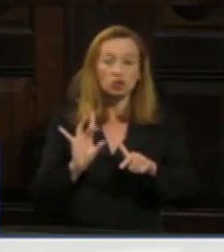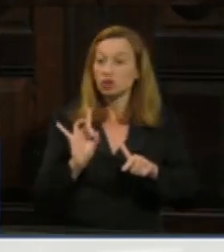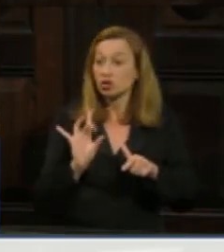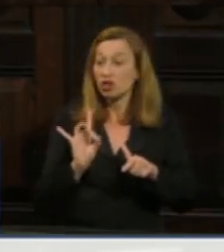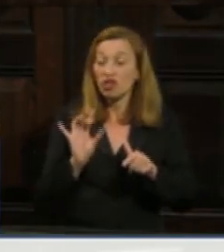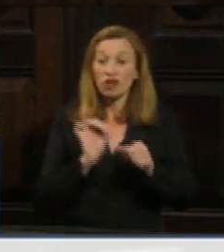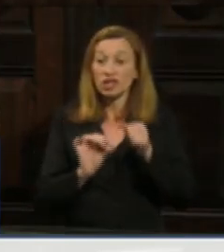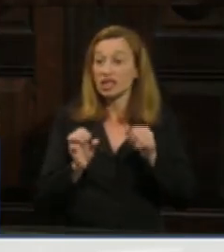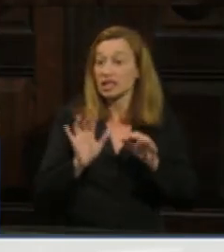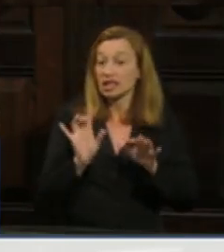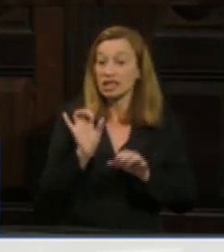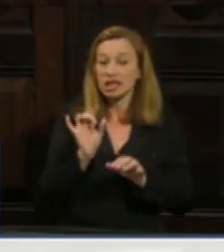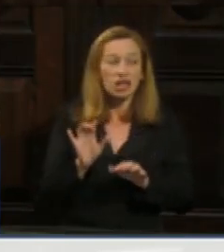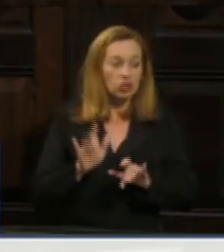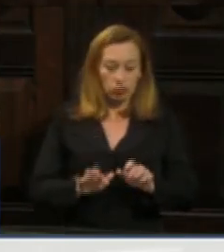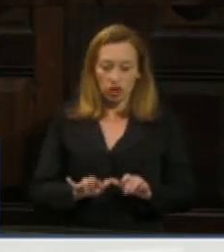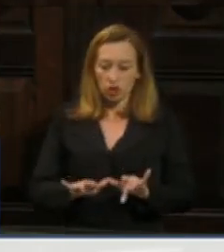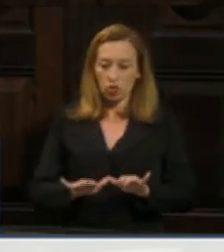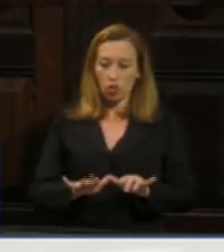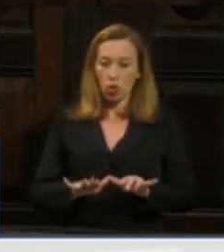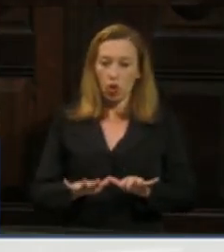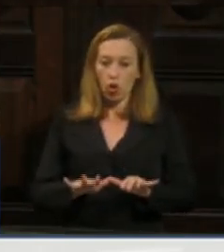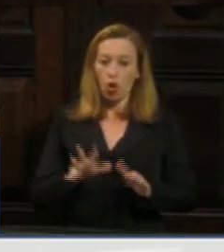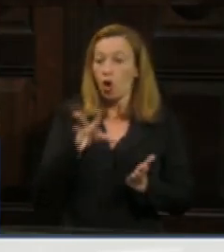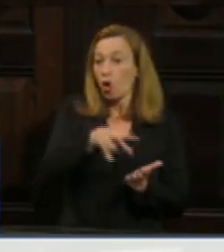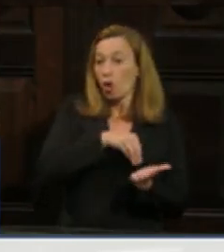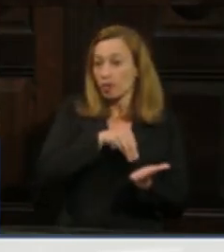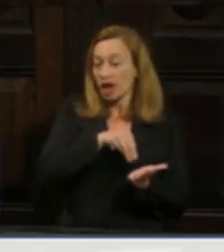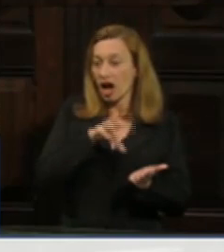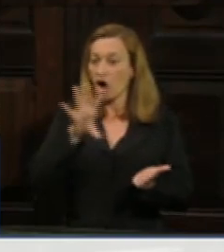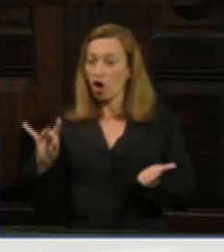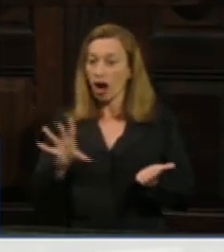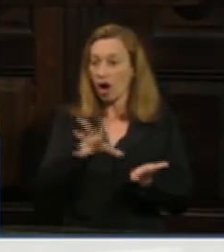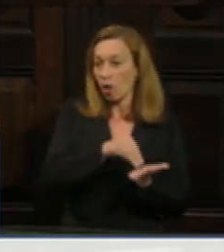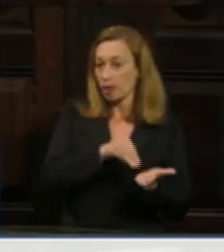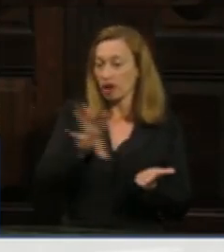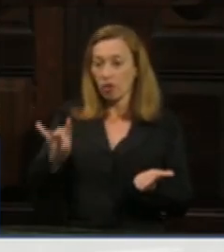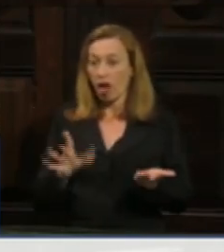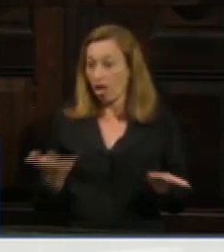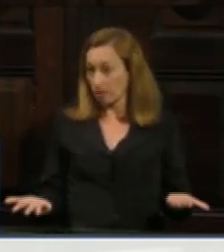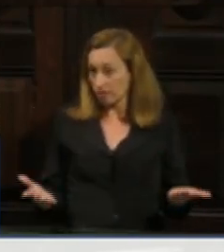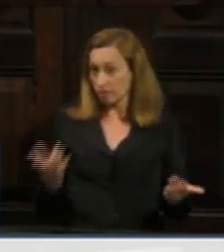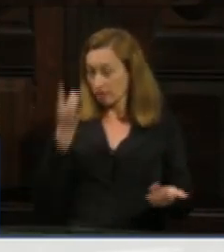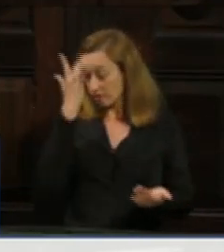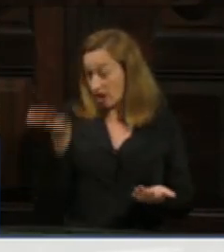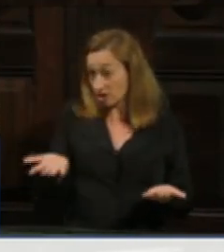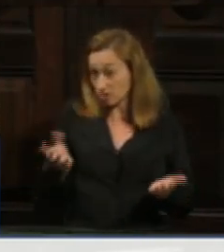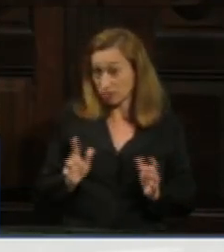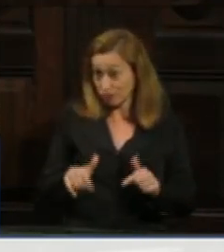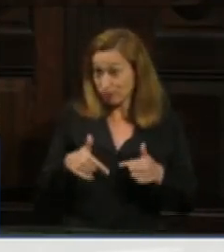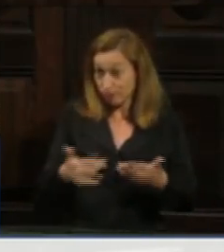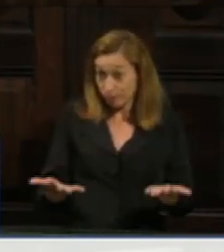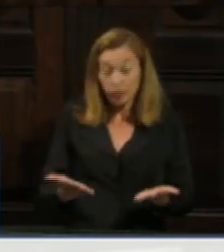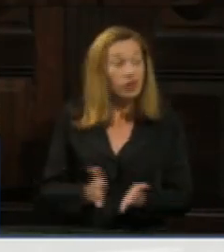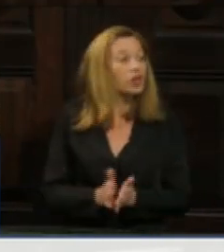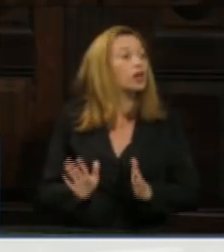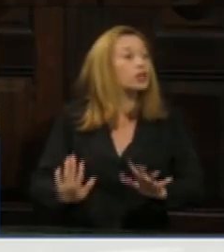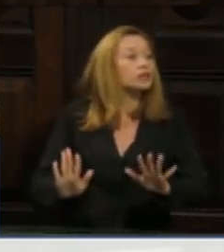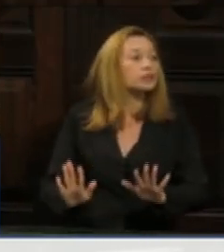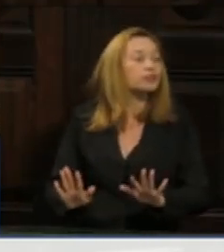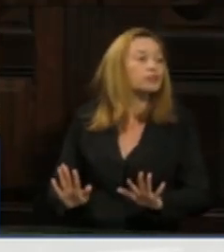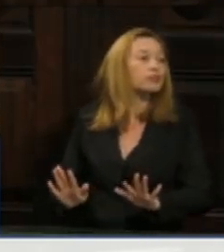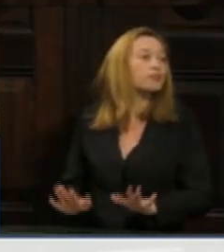verificou lá que no dia 4 de fevereiro isso é uma publicação no Diário Oficial errada. E aí, de boa, também não vou...